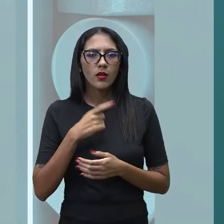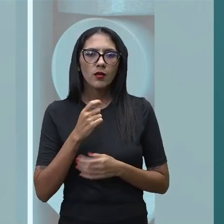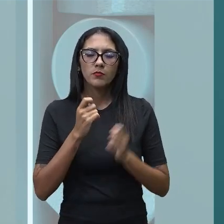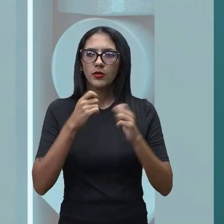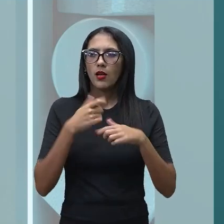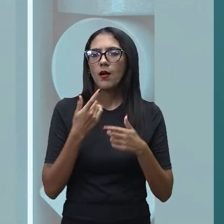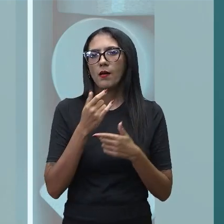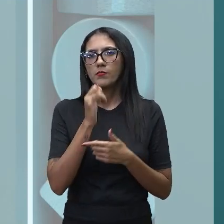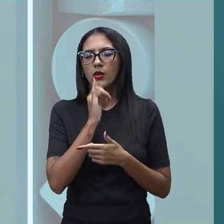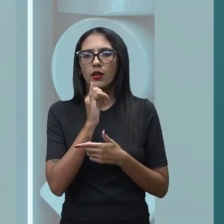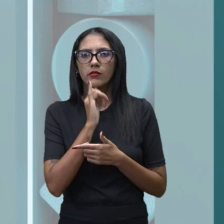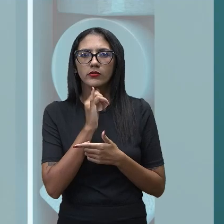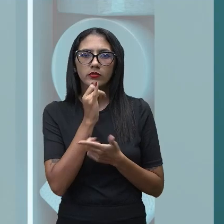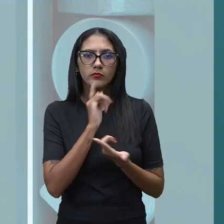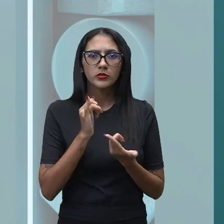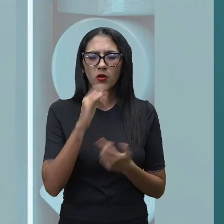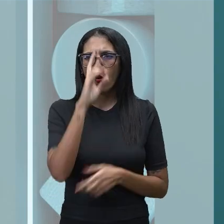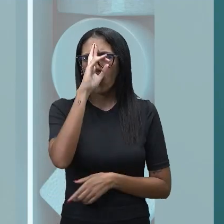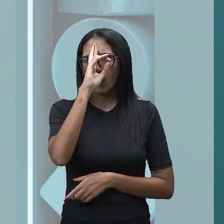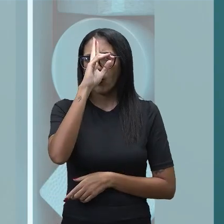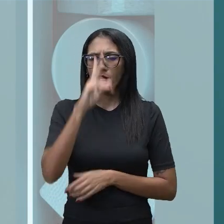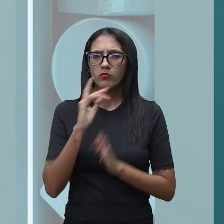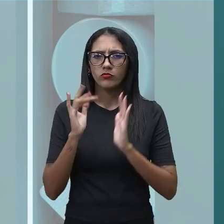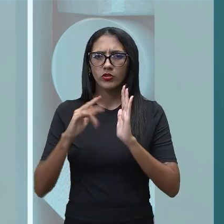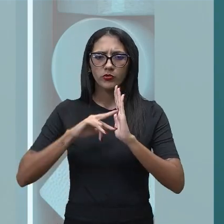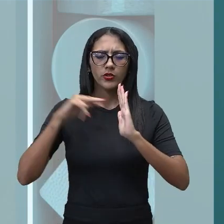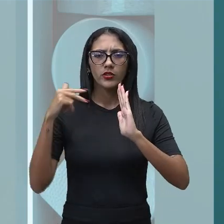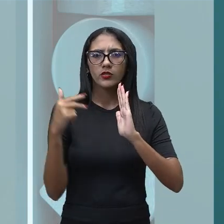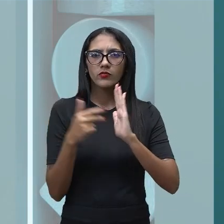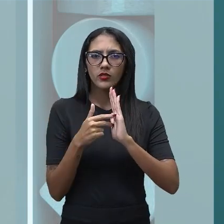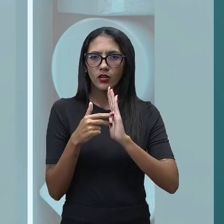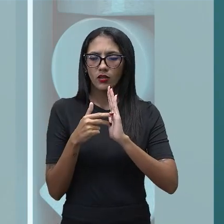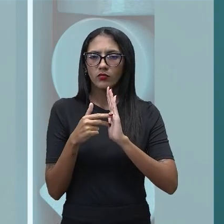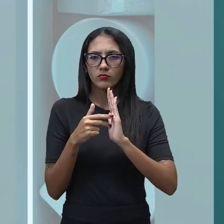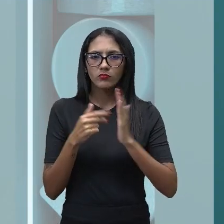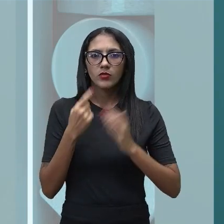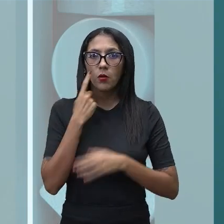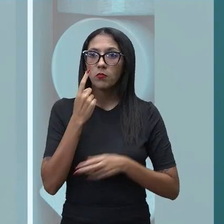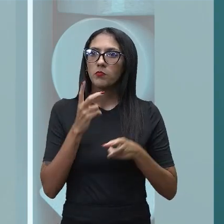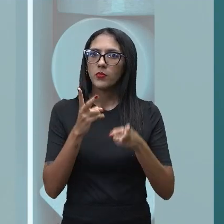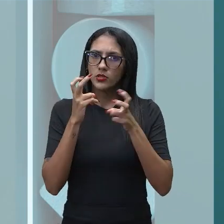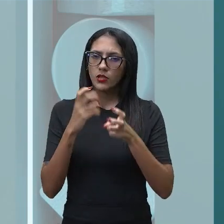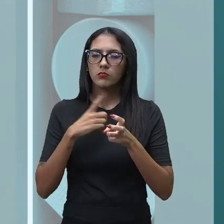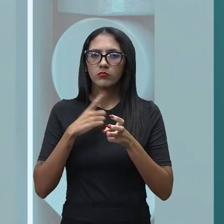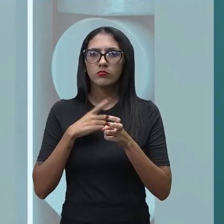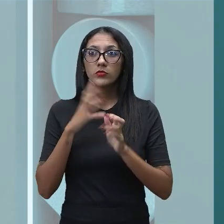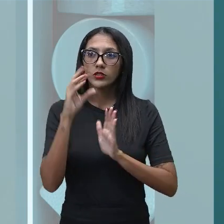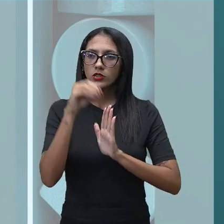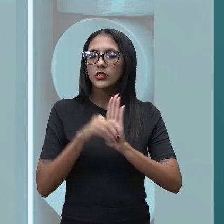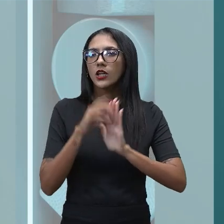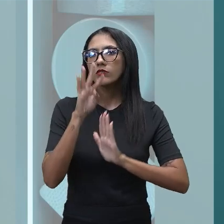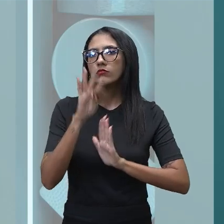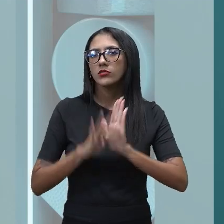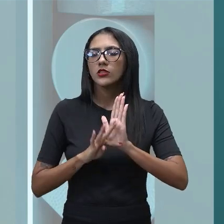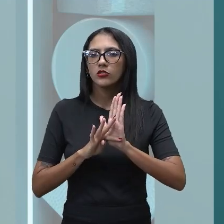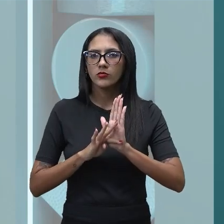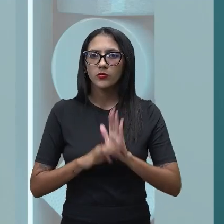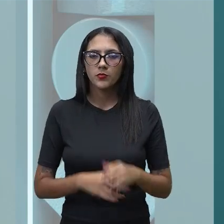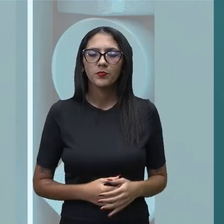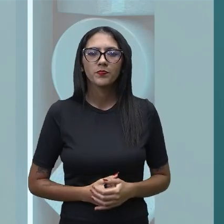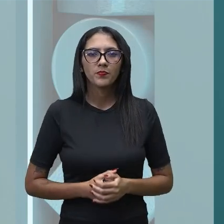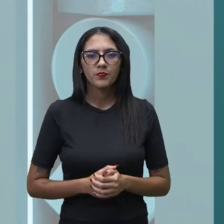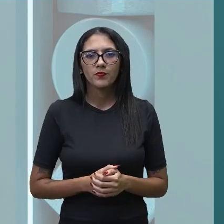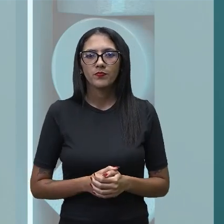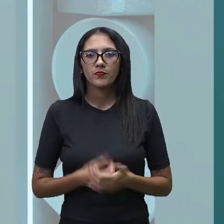de sentido. E observem que essa quebra ocorre ali no nosso texto, no nosso verso, e observe que, numa